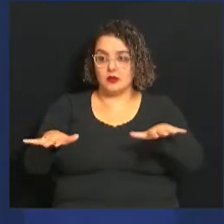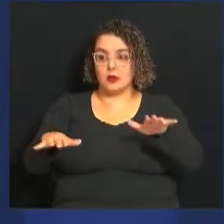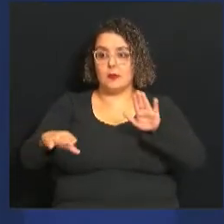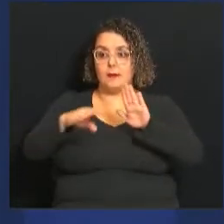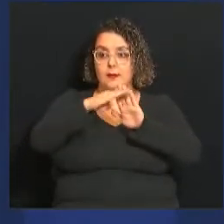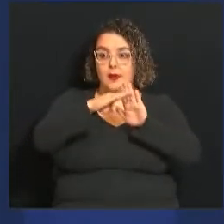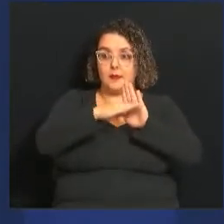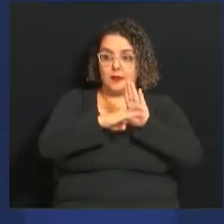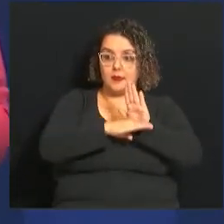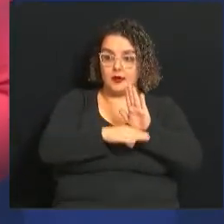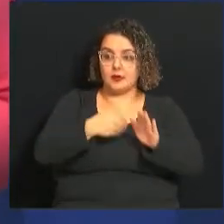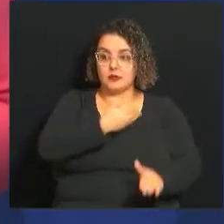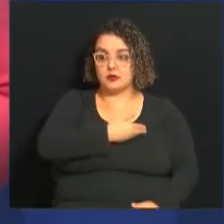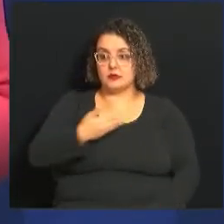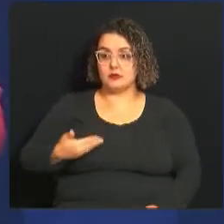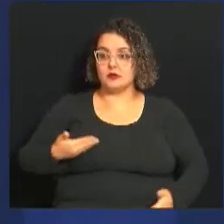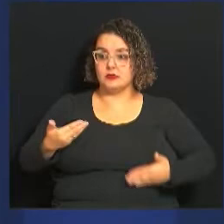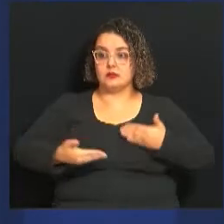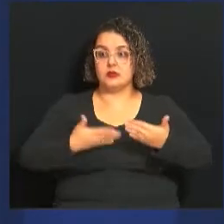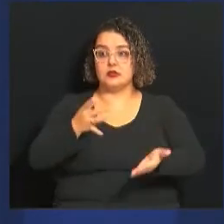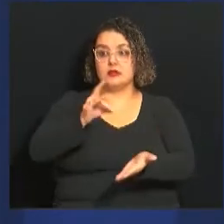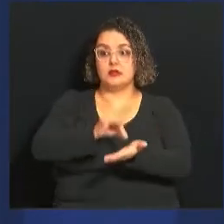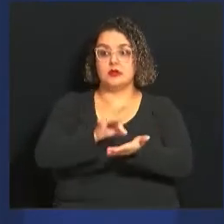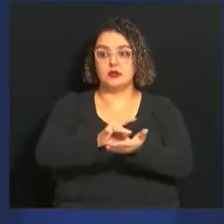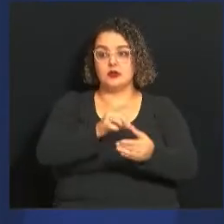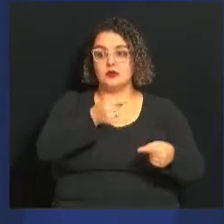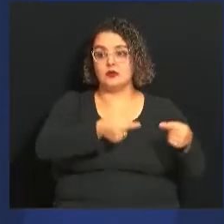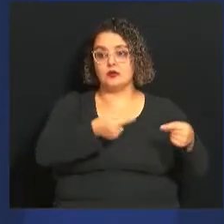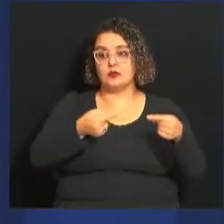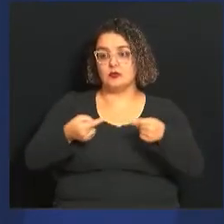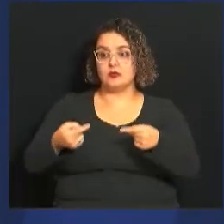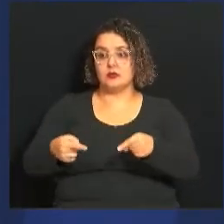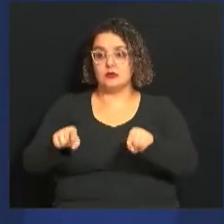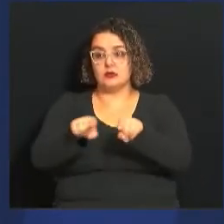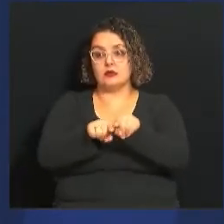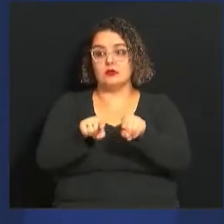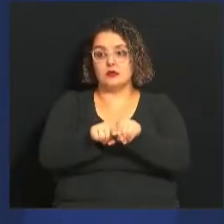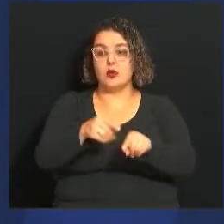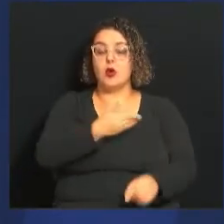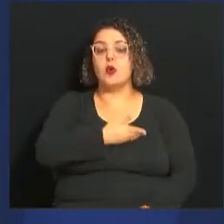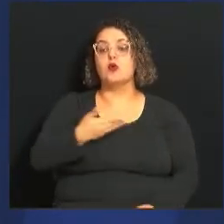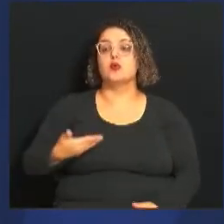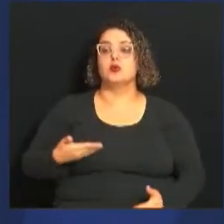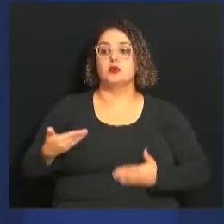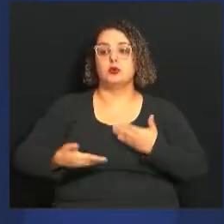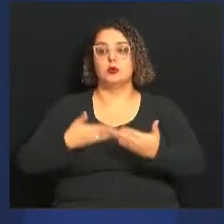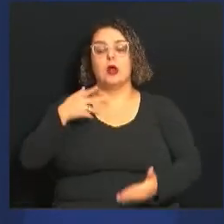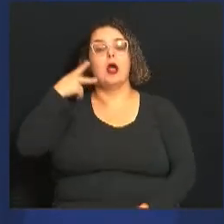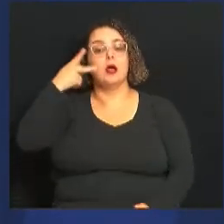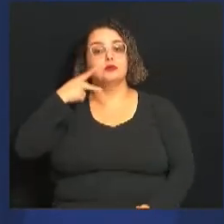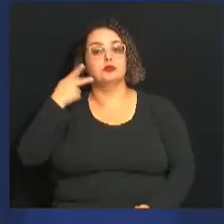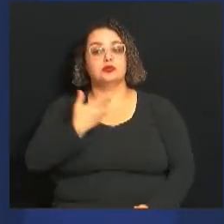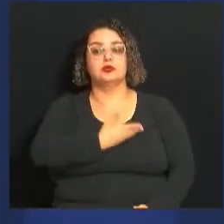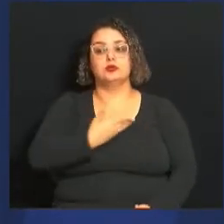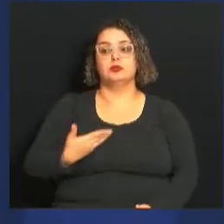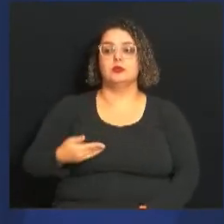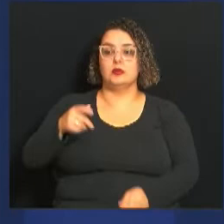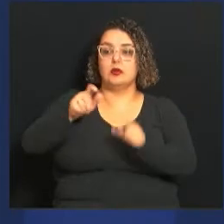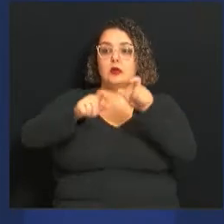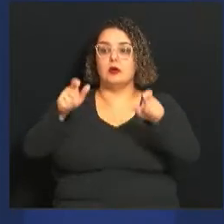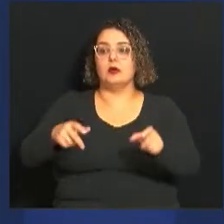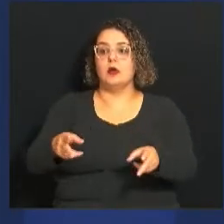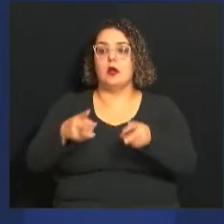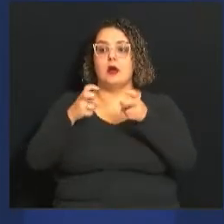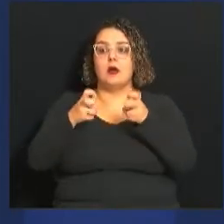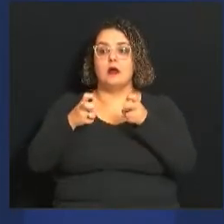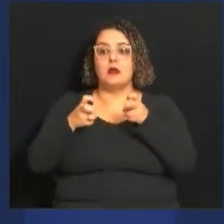sobre o funcionalismo público, mas na verdade a gente quer discutir, inclusive, o serviço público, as políticas públicas para a população. E aí a gente percebeu que